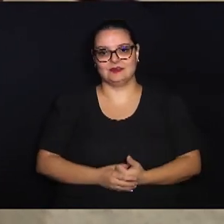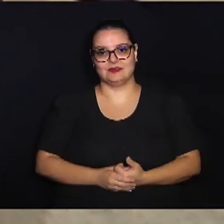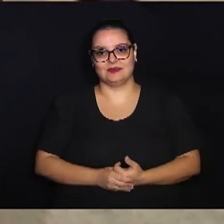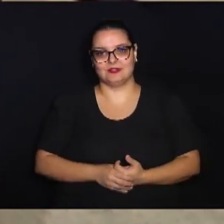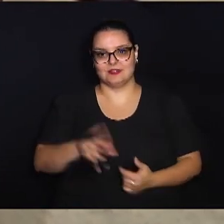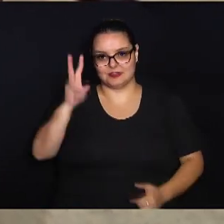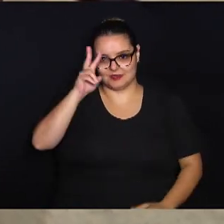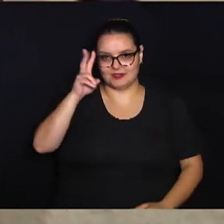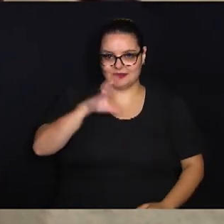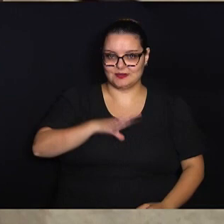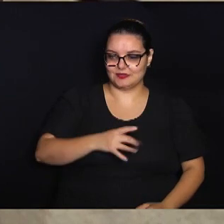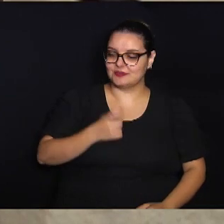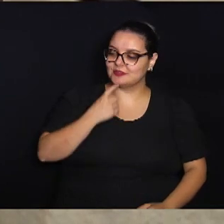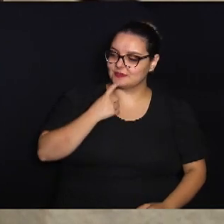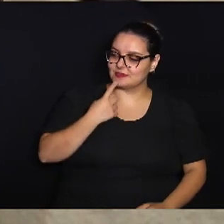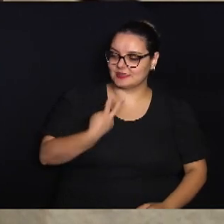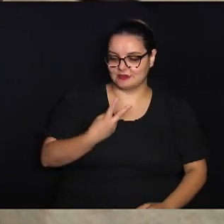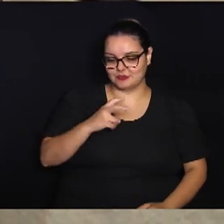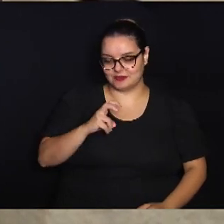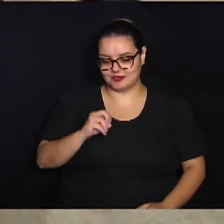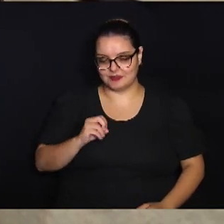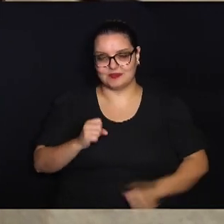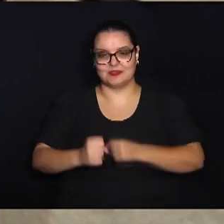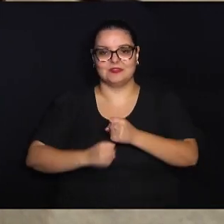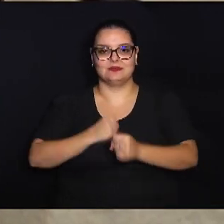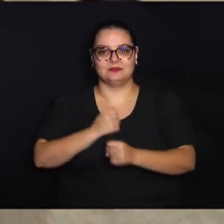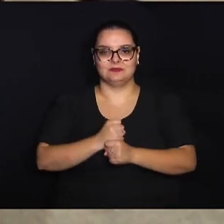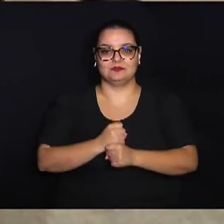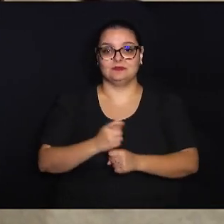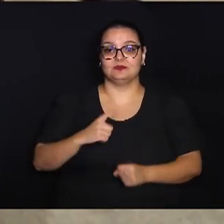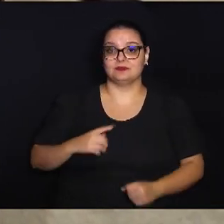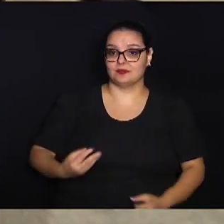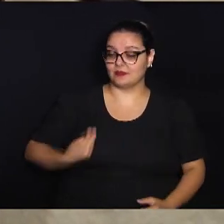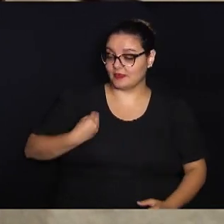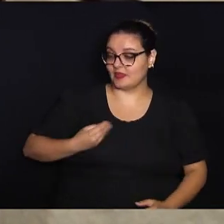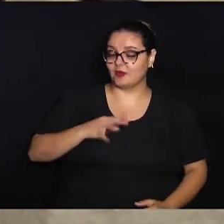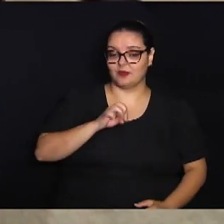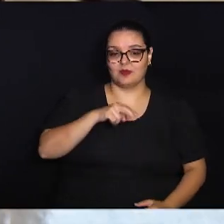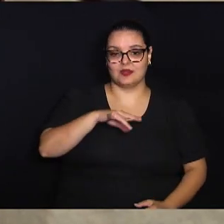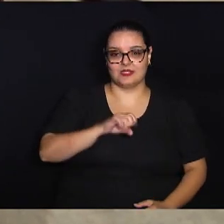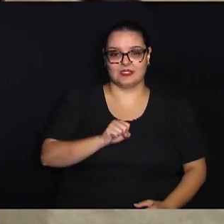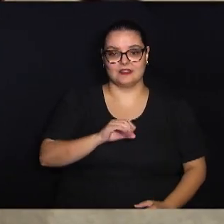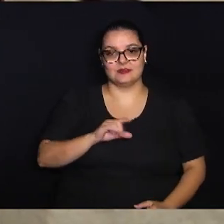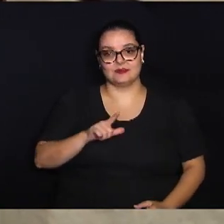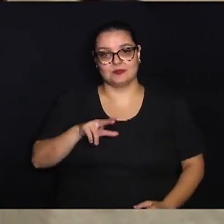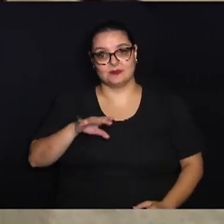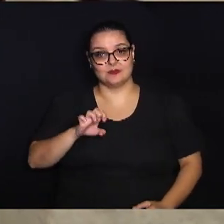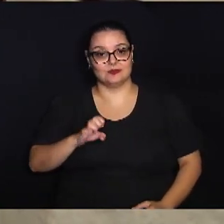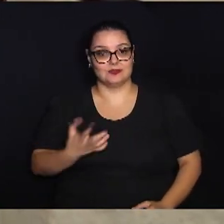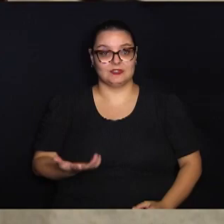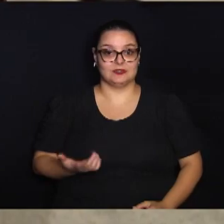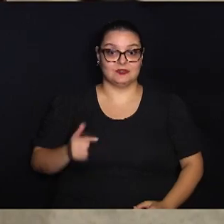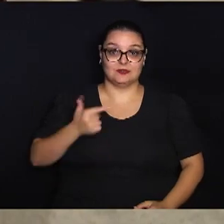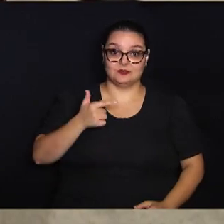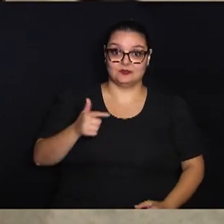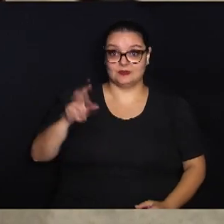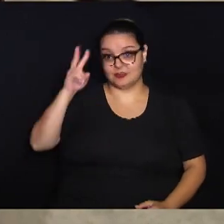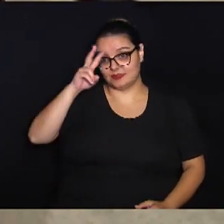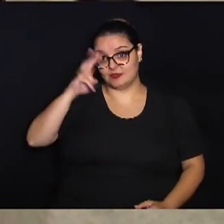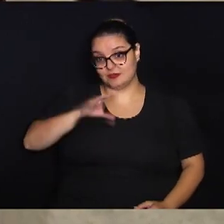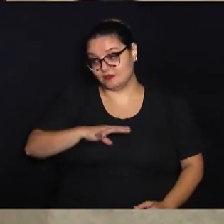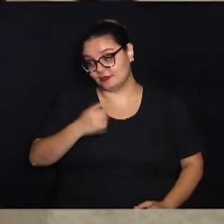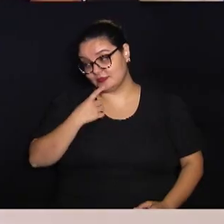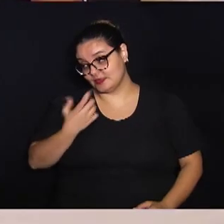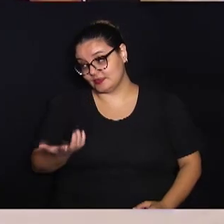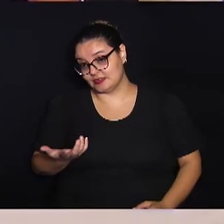história de Campinas tem a presença do Tênis Clube de Campinas. A gente não vai poder contar a história de Campinas sem falar